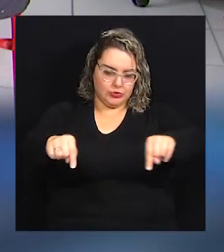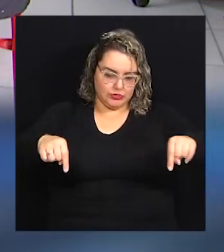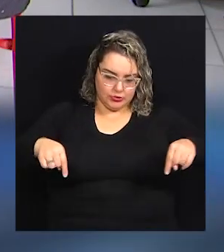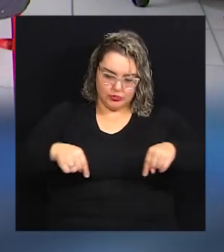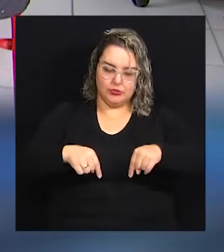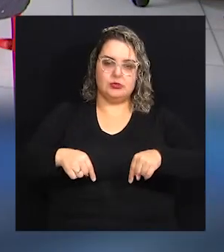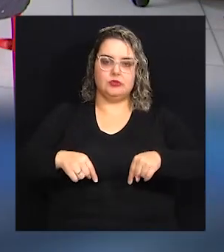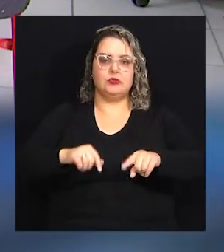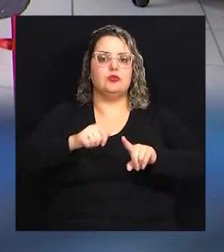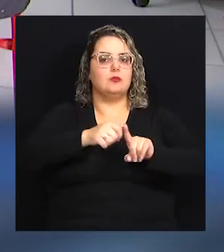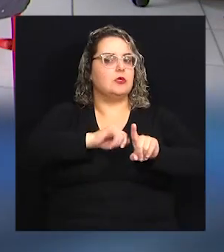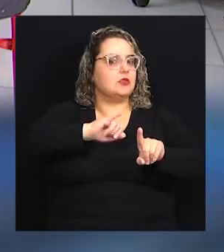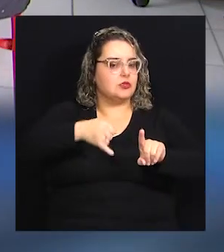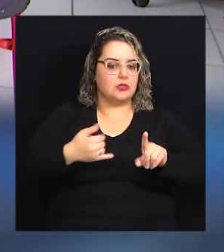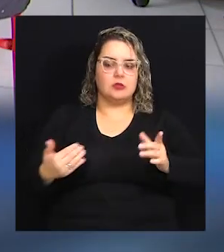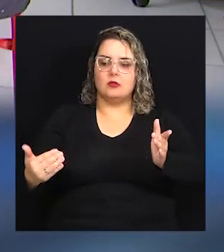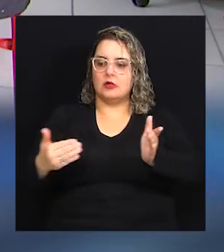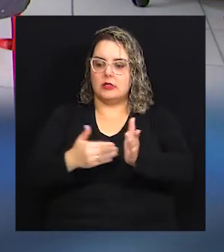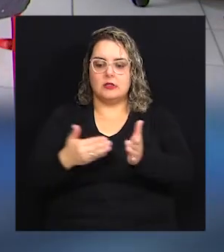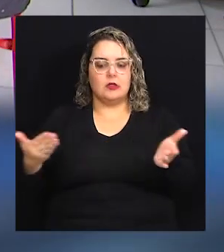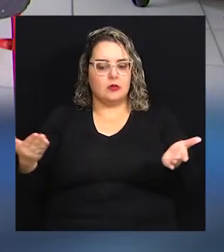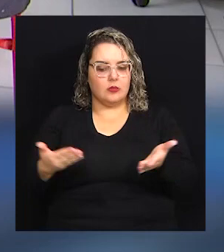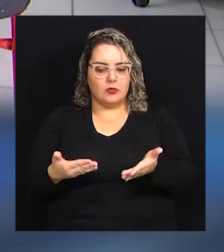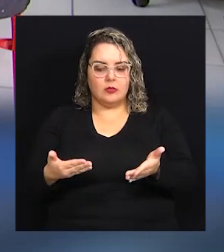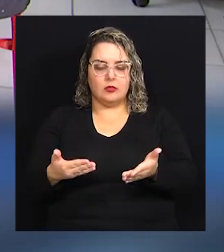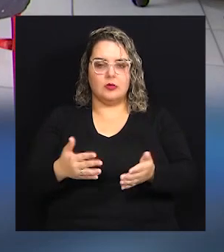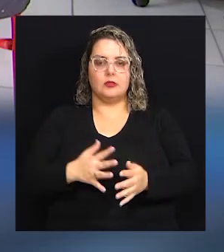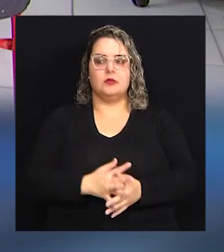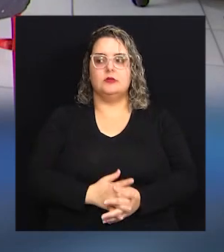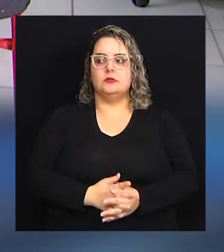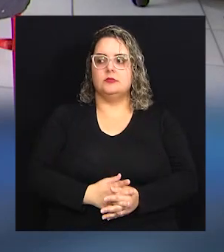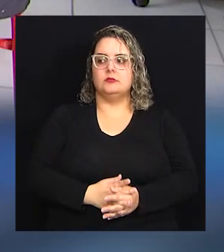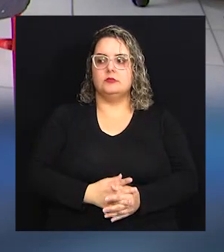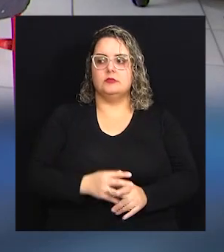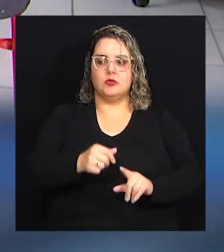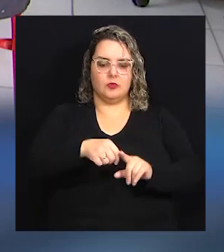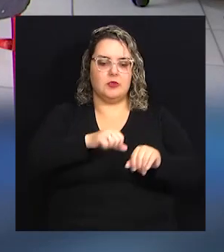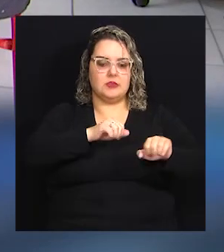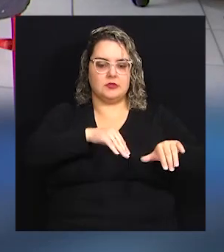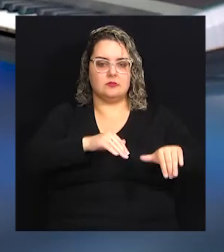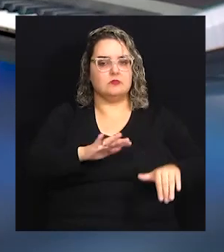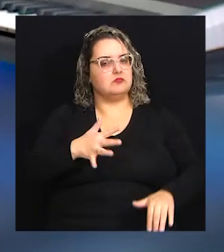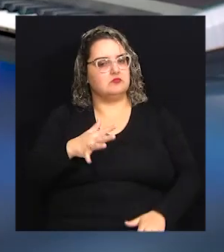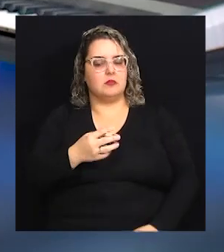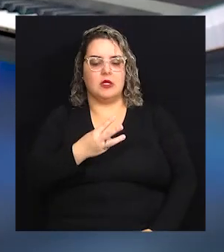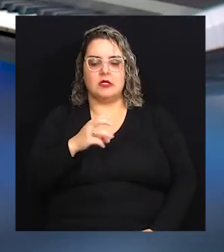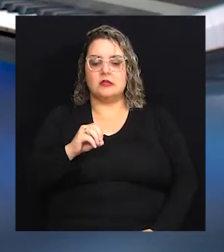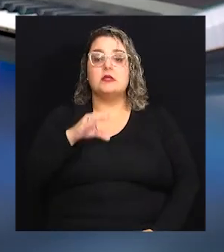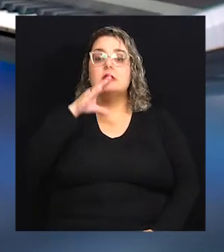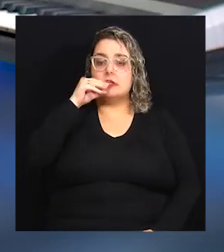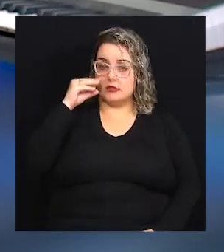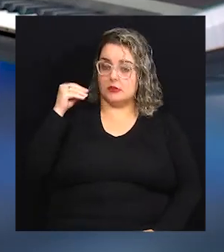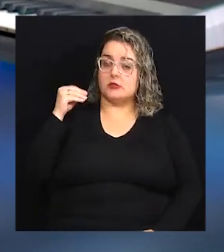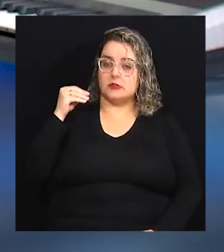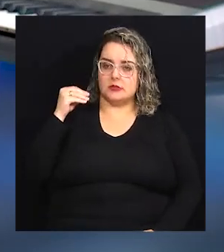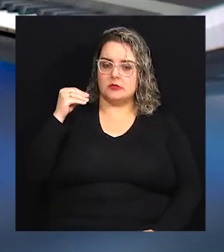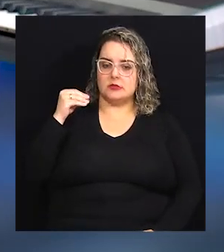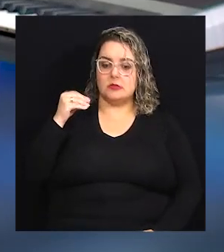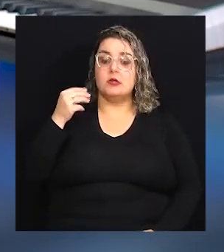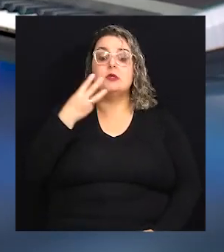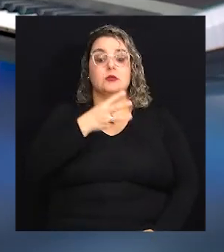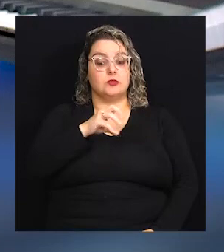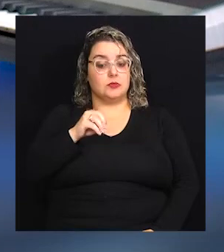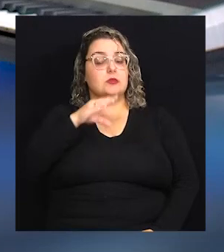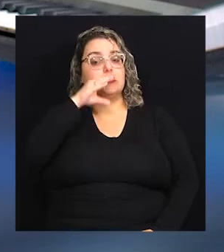essa sala, de janeiro até agora, setembro, uma média de 30